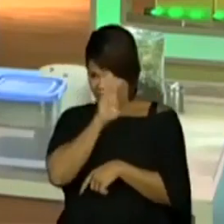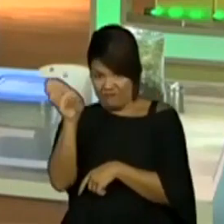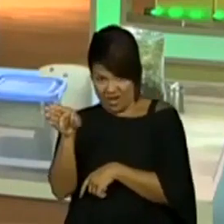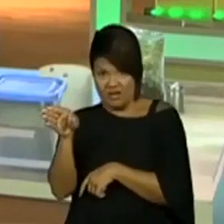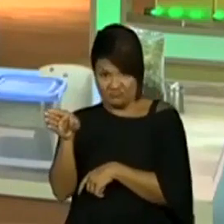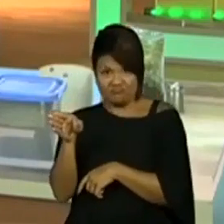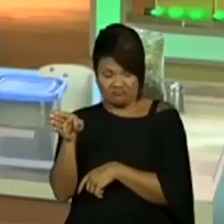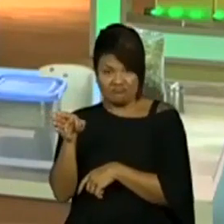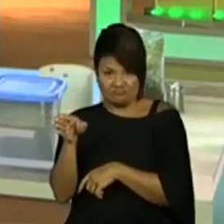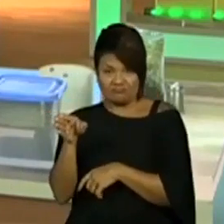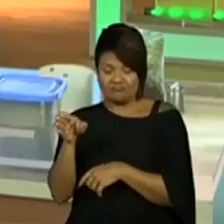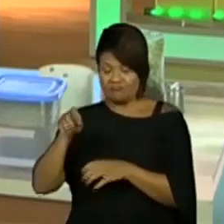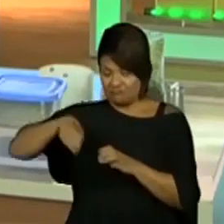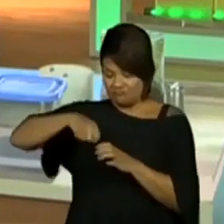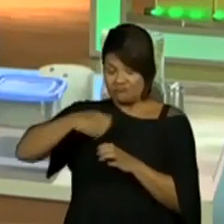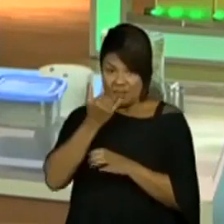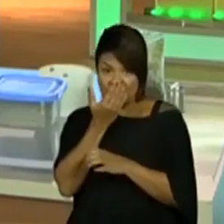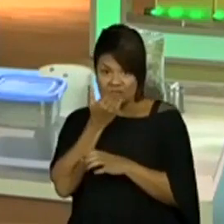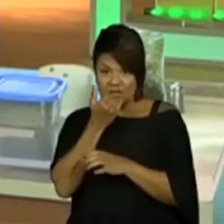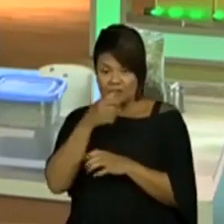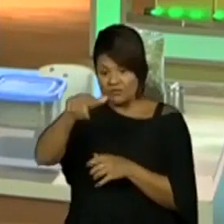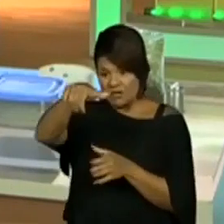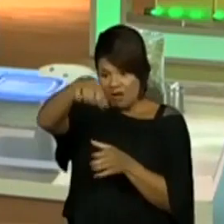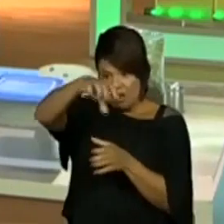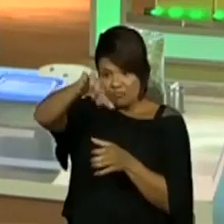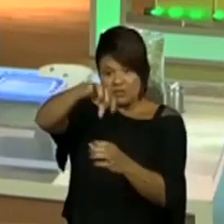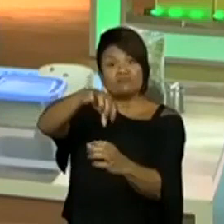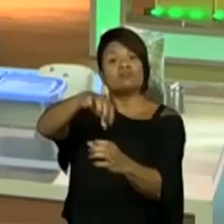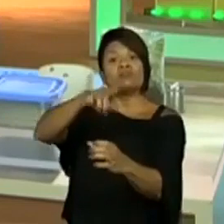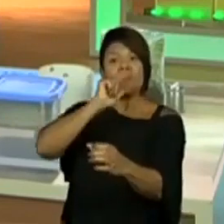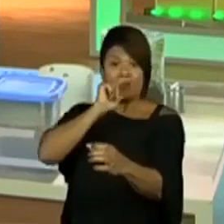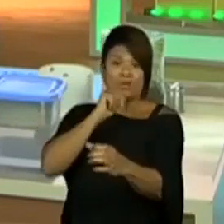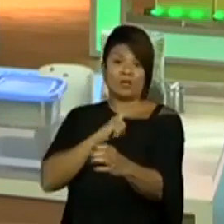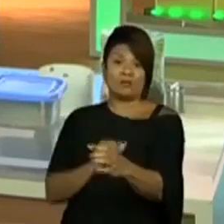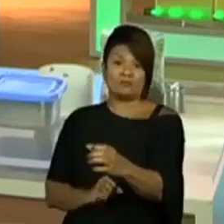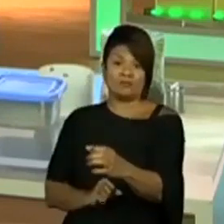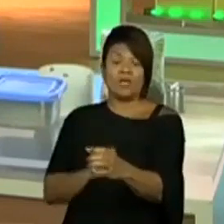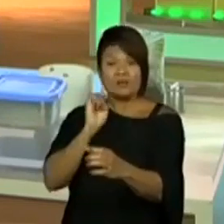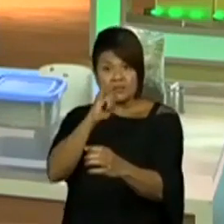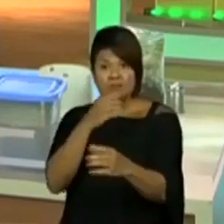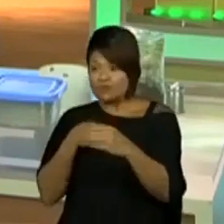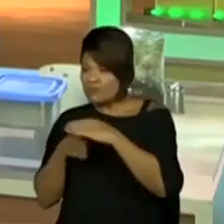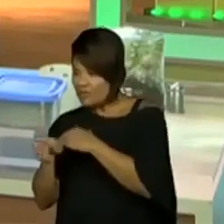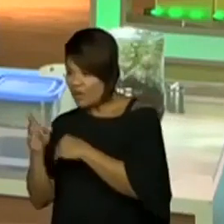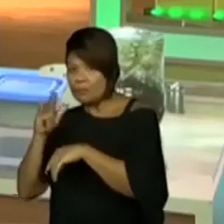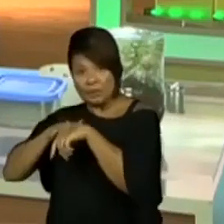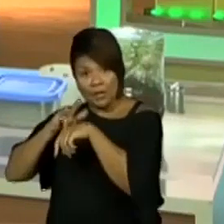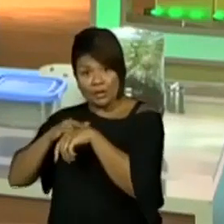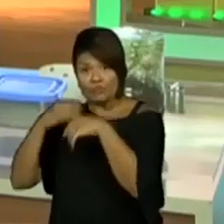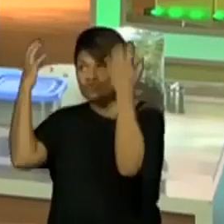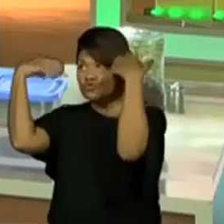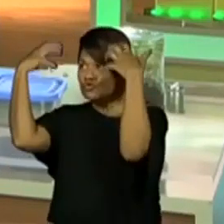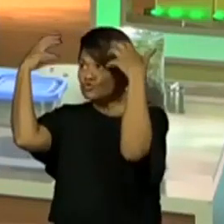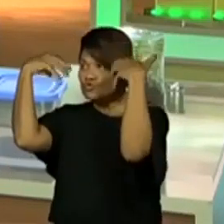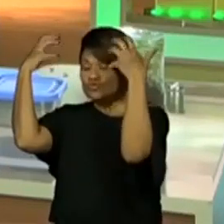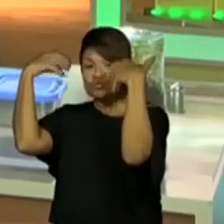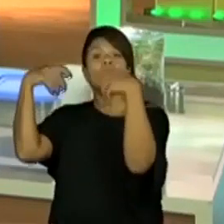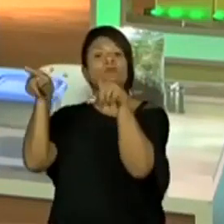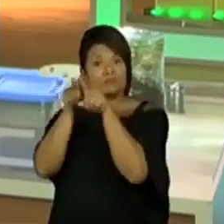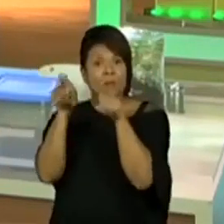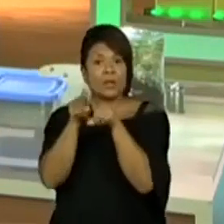a sua torneirinha, a água está lá. Quando você entra para tomar banho, a água também está